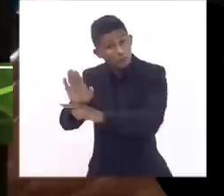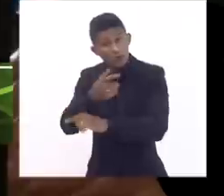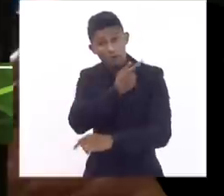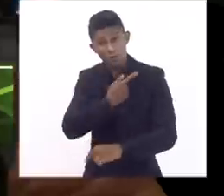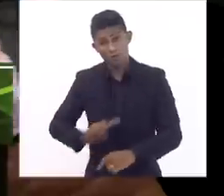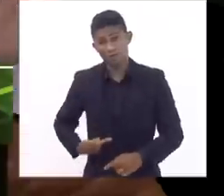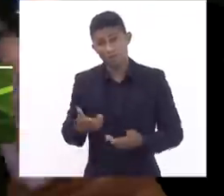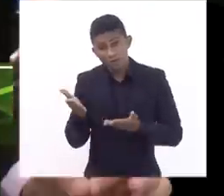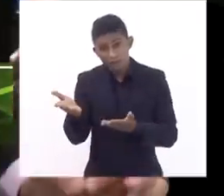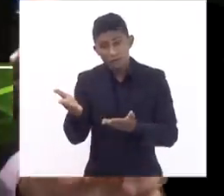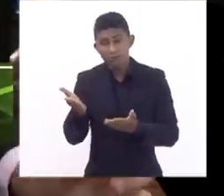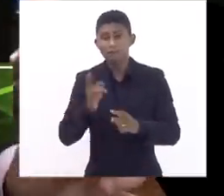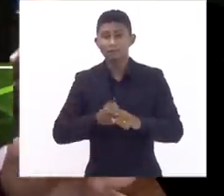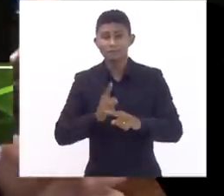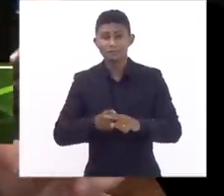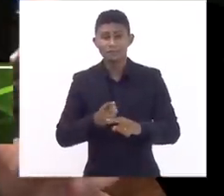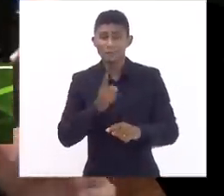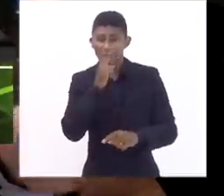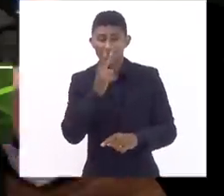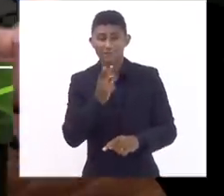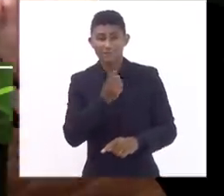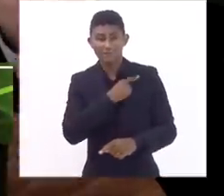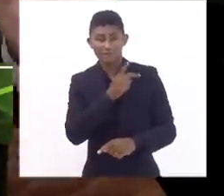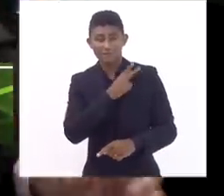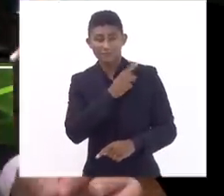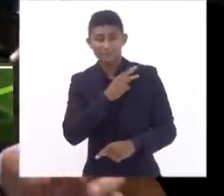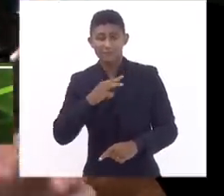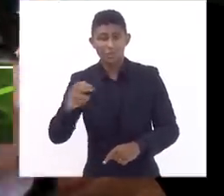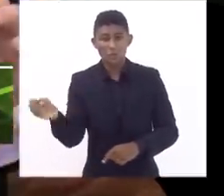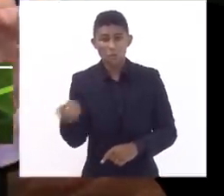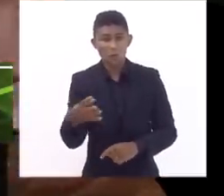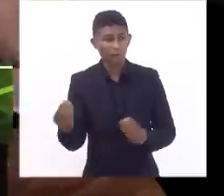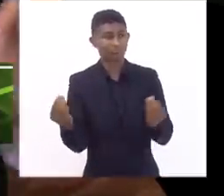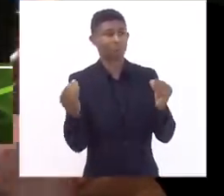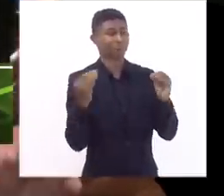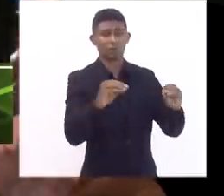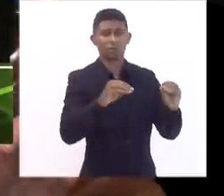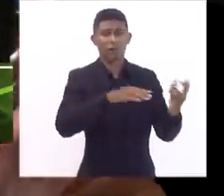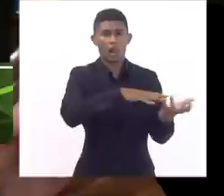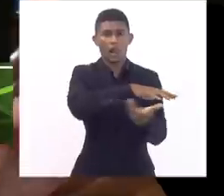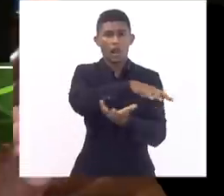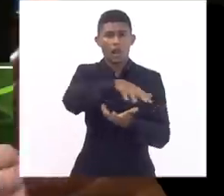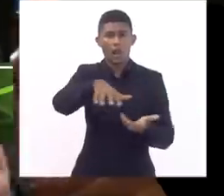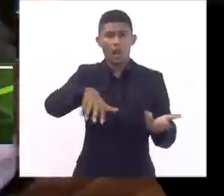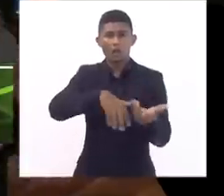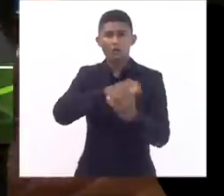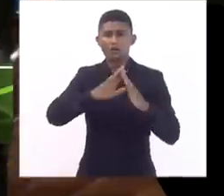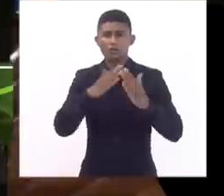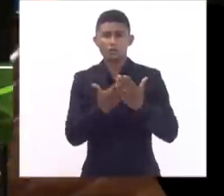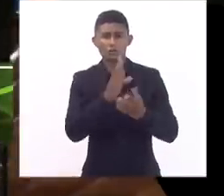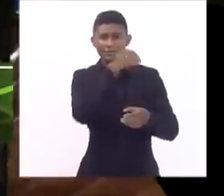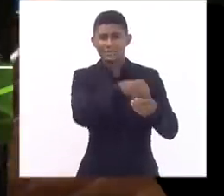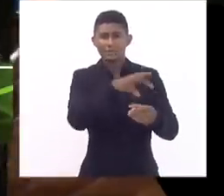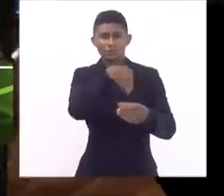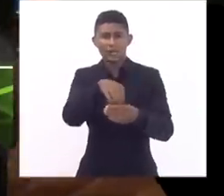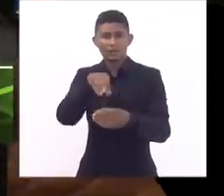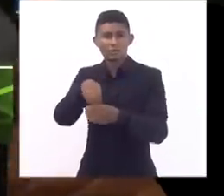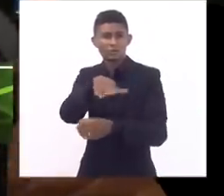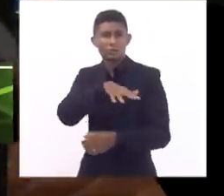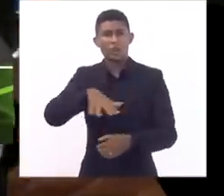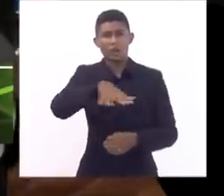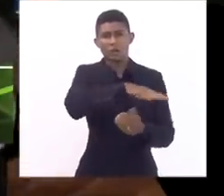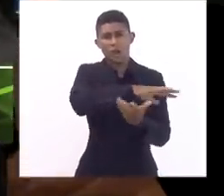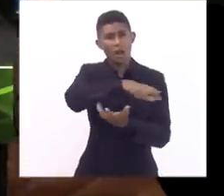que está sendo um desastre. Está sendo um desastre, a maior confusão nas escolas. Deputado Márcio Pacheco, eu não